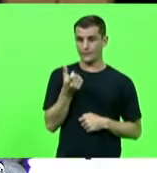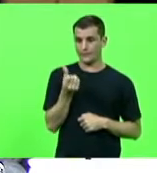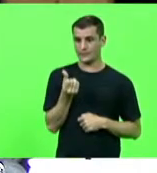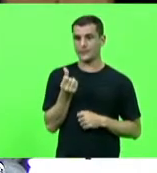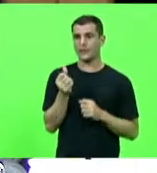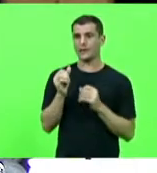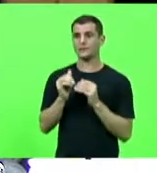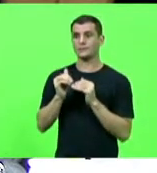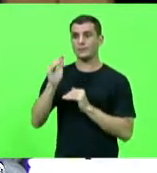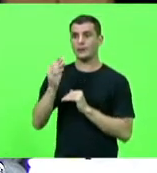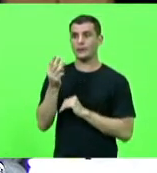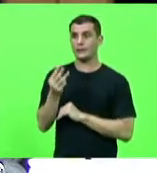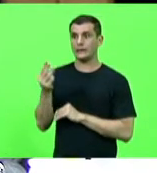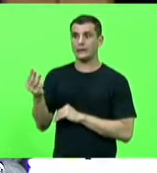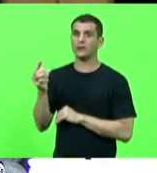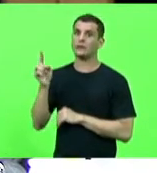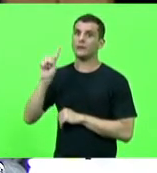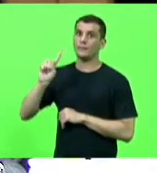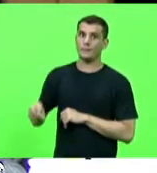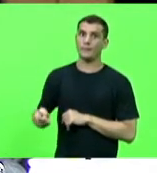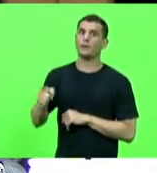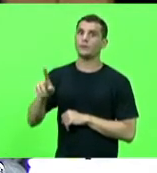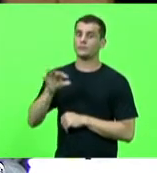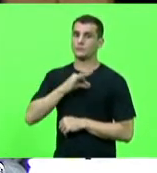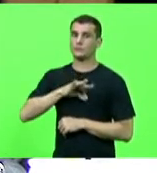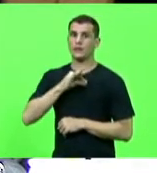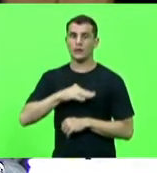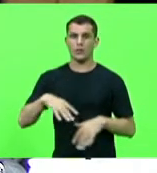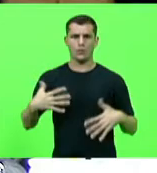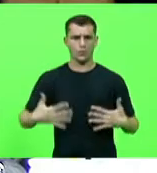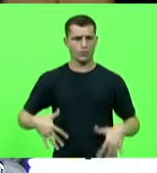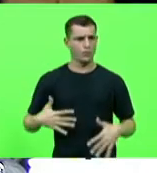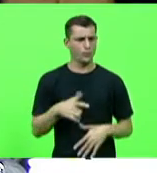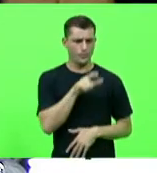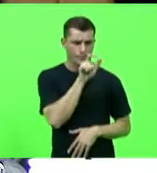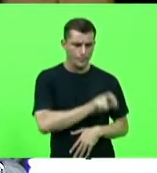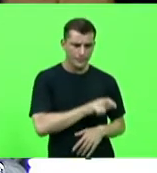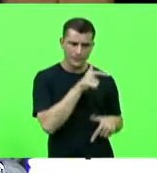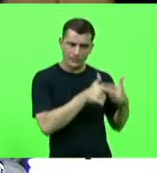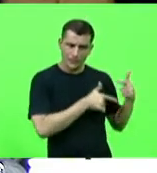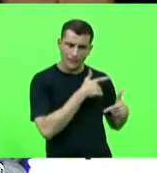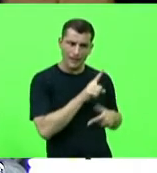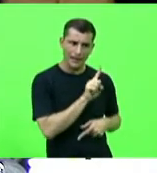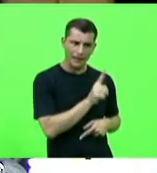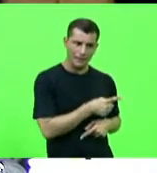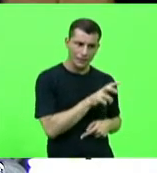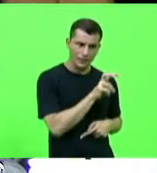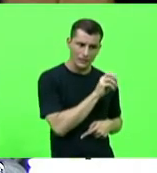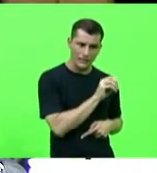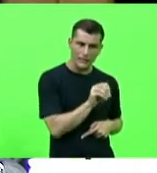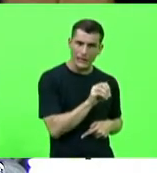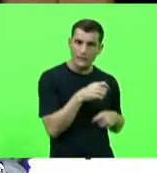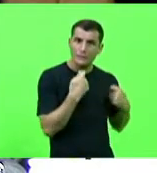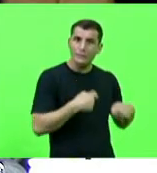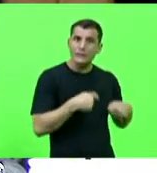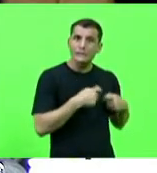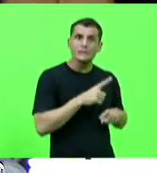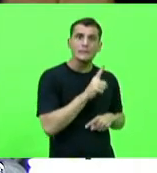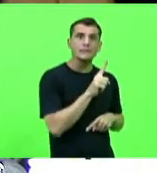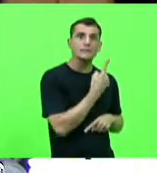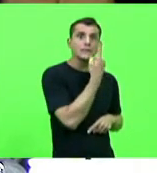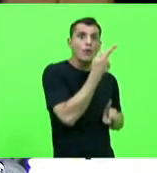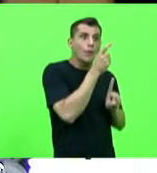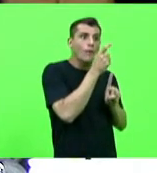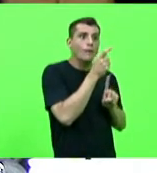reais mensal, o trabalhador que ganha R$ 1.500, ele tem que ficar 22 meses para ganhar o que um cidadão